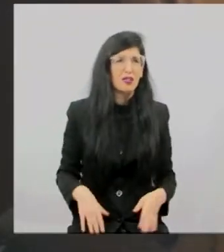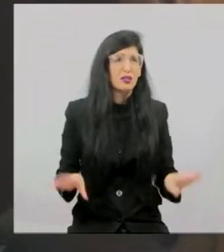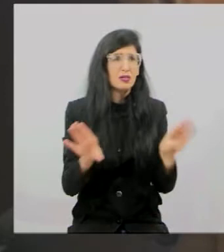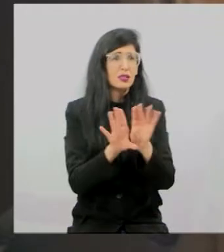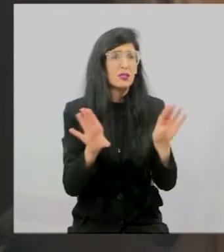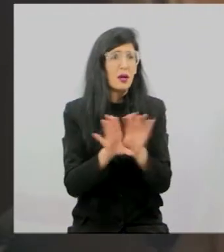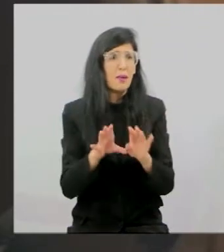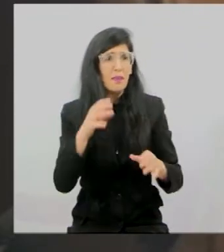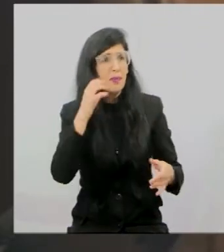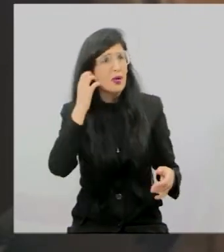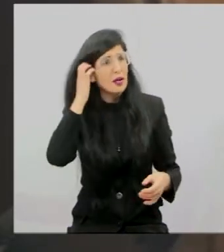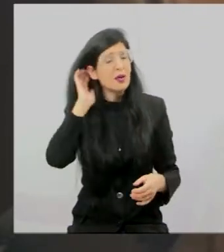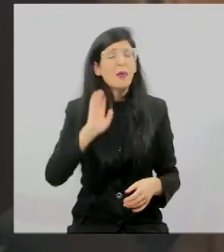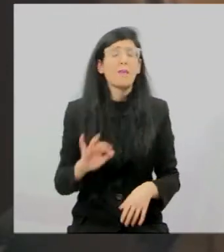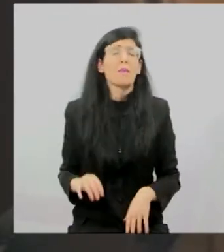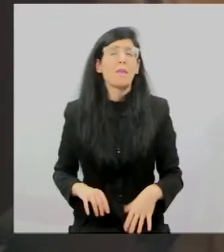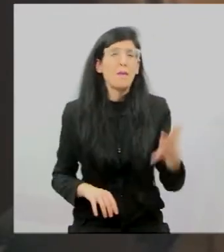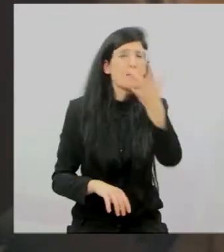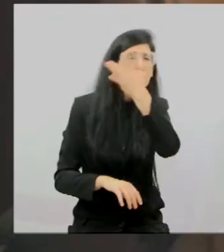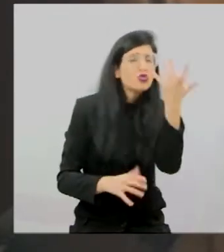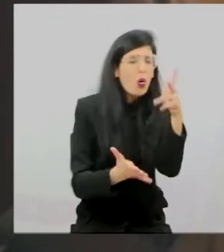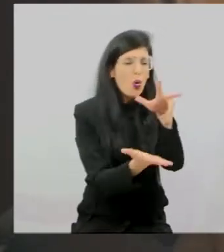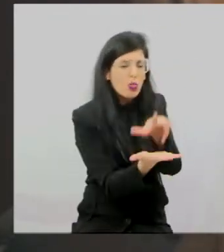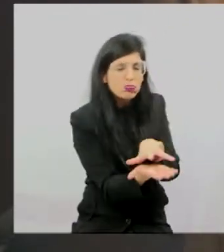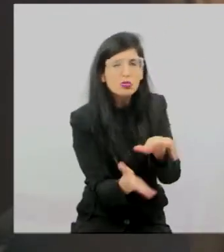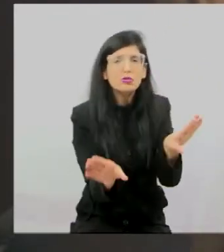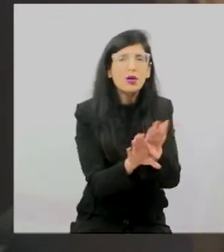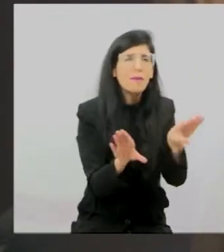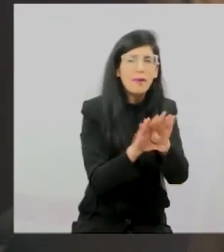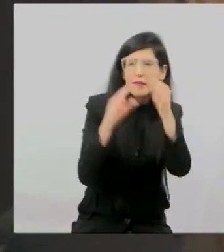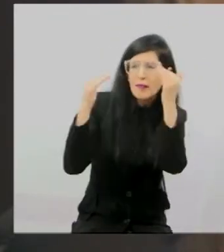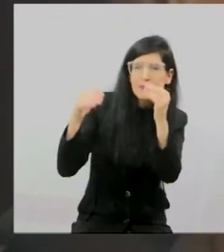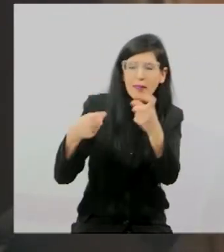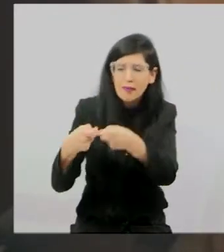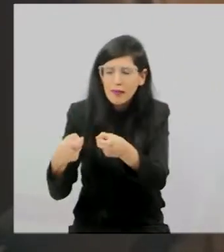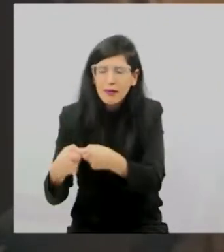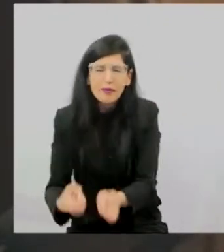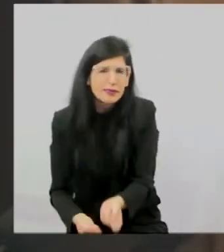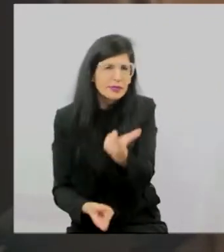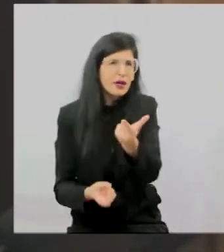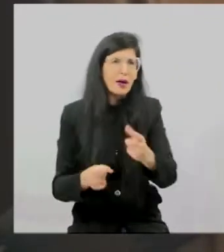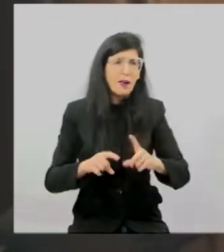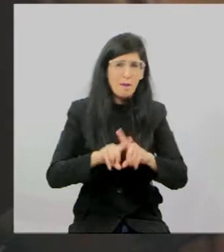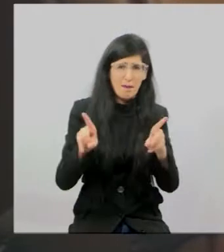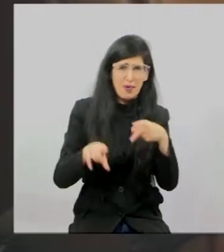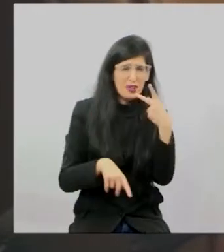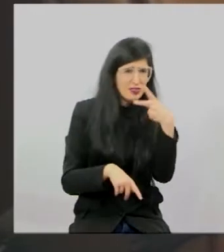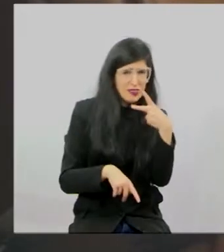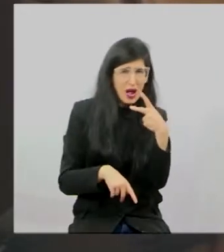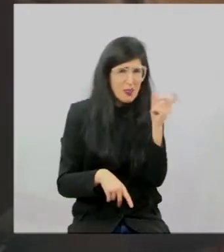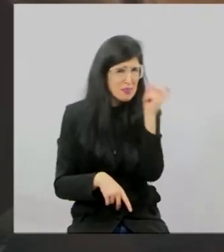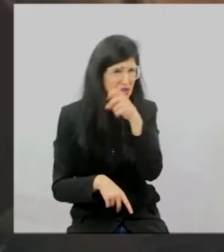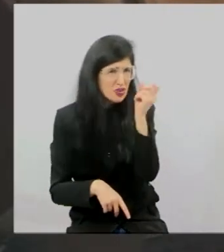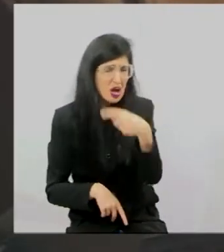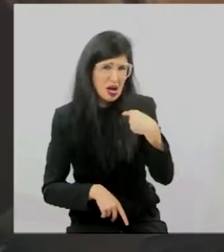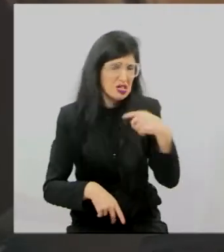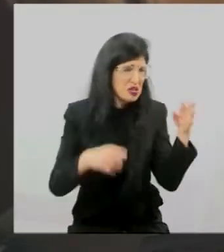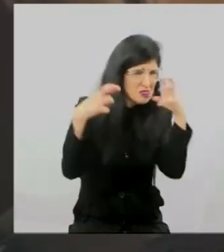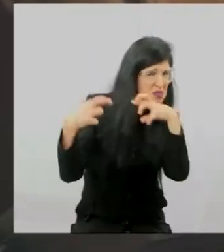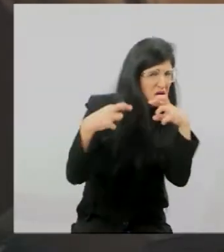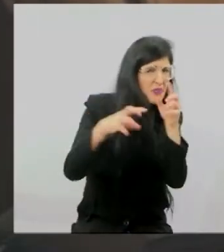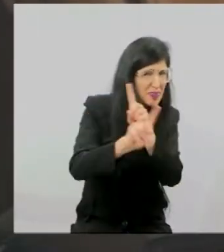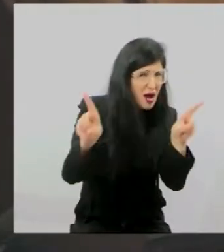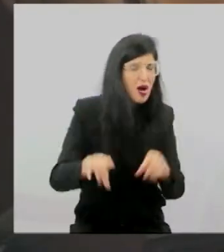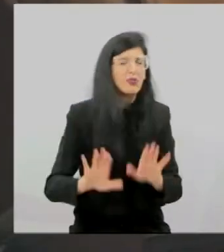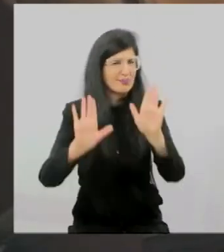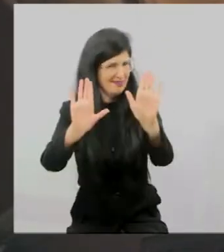dos pacientes. A mesma deputada que acusa vereadores de não fiscalizar. E quero dizer que essa casa fiscaliza, deputada. Enquanto a senhora estava